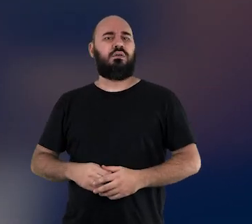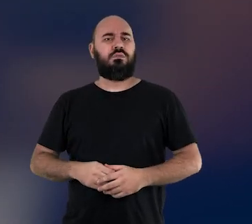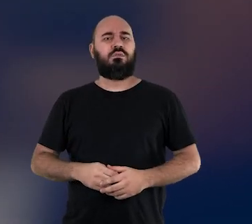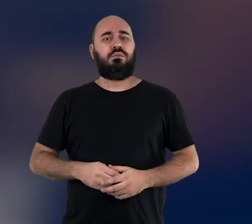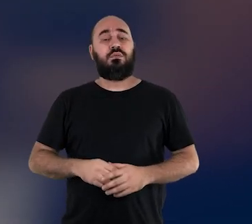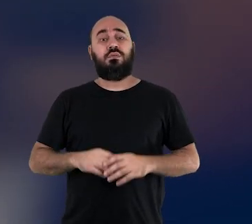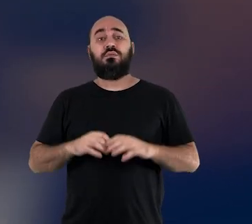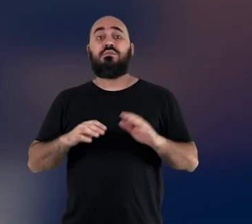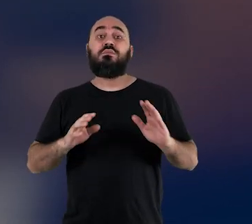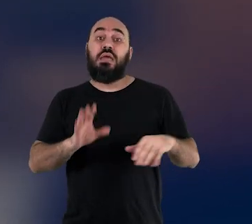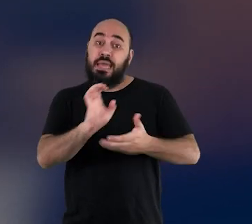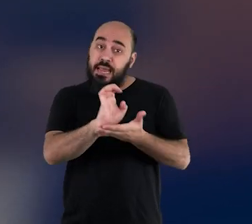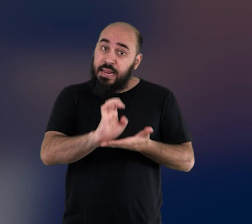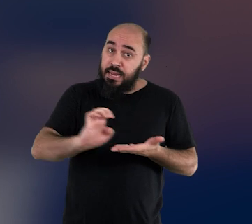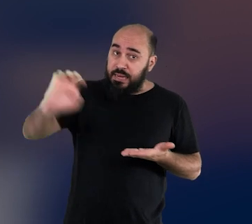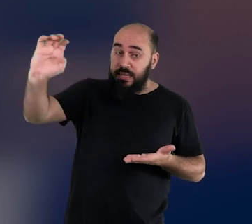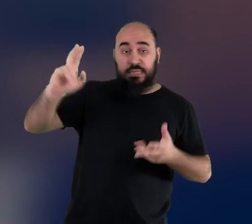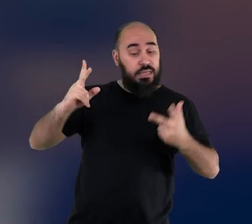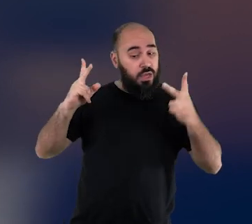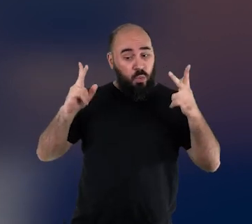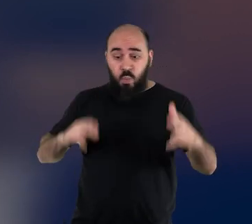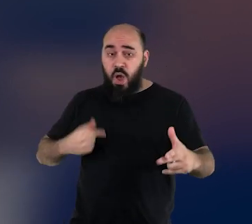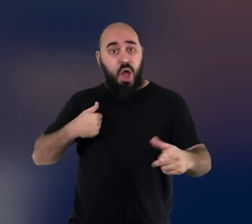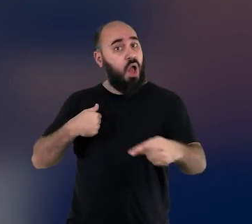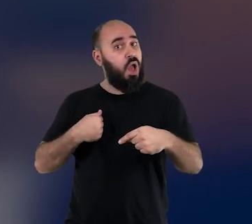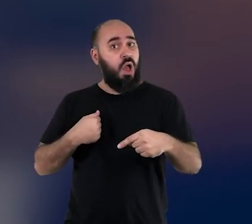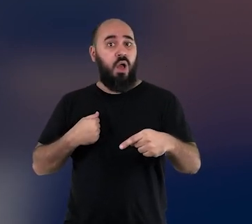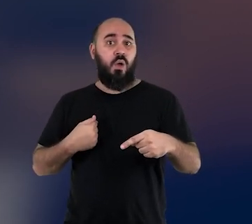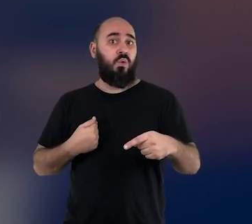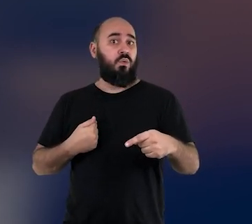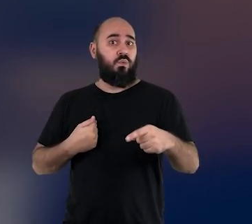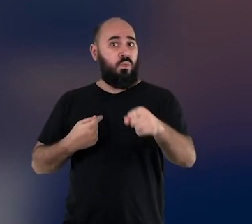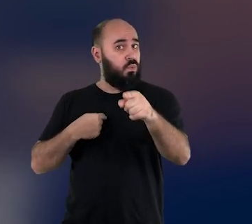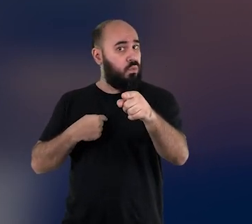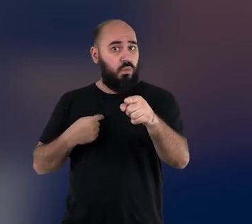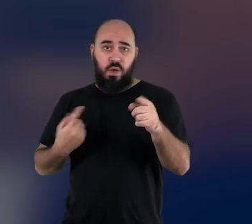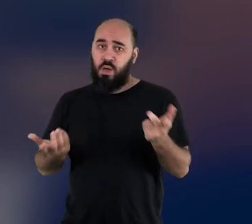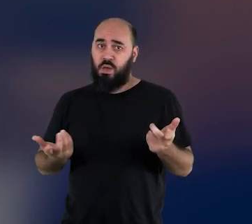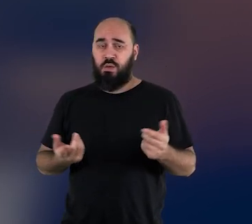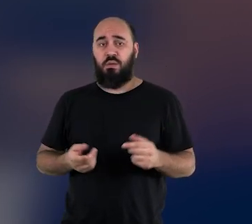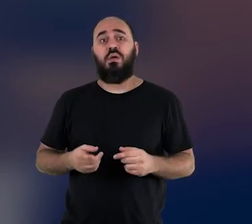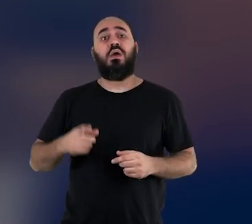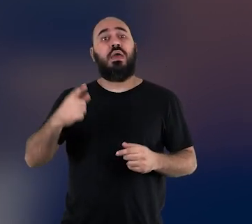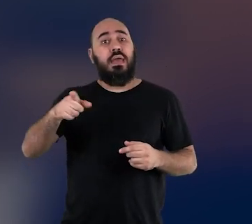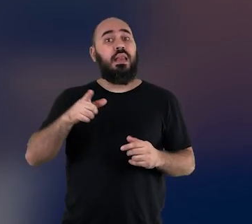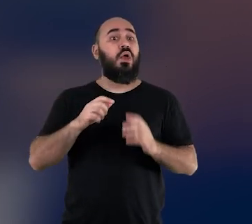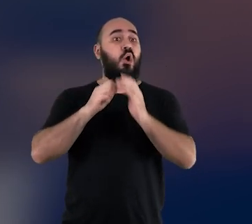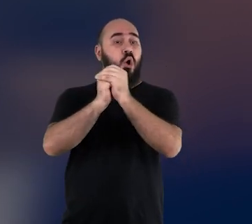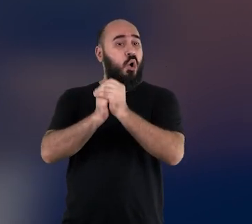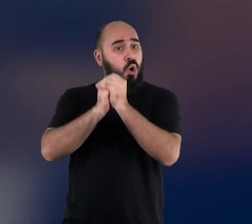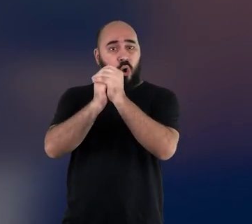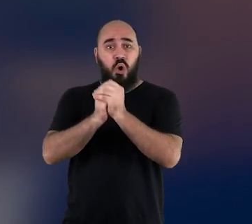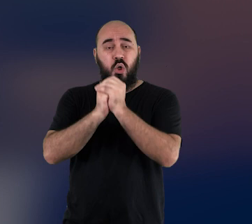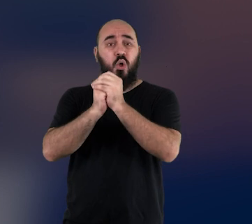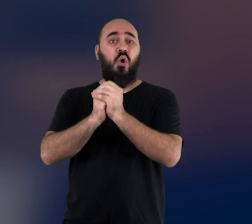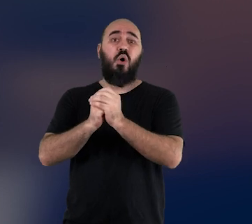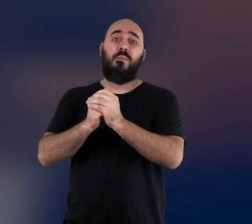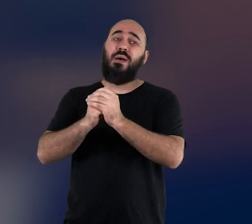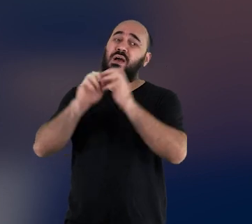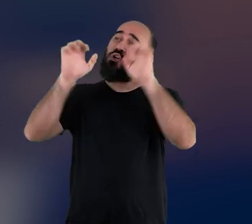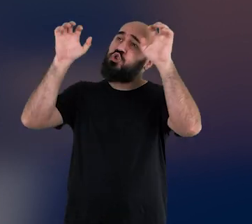sujeito aos mesmos sentimentos, e orou com fervor para que não chovesse sobre a terra, e por